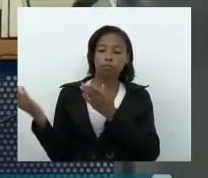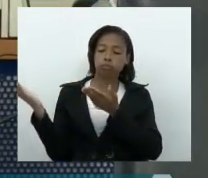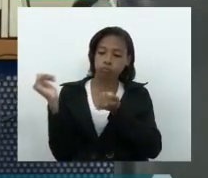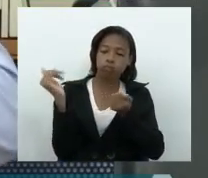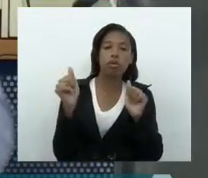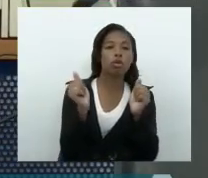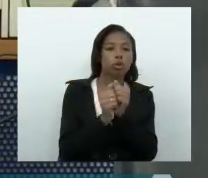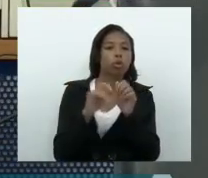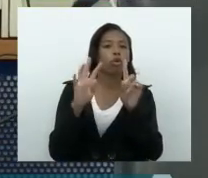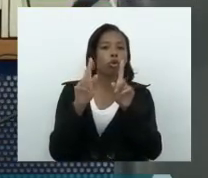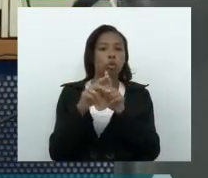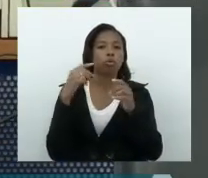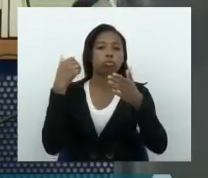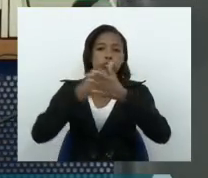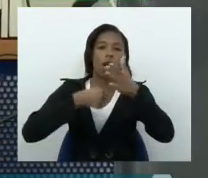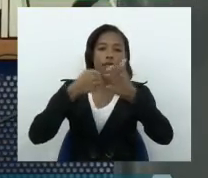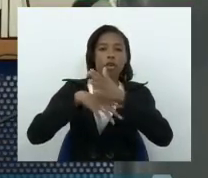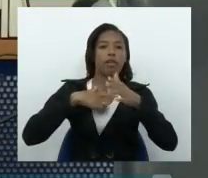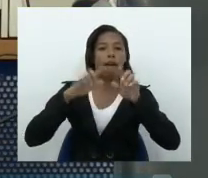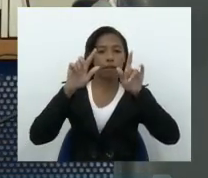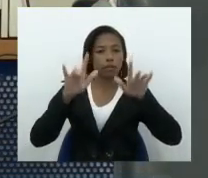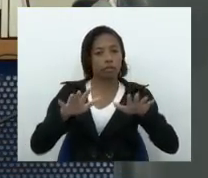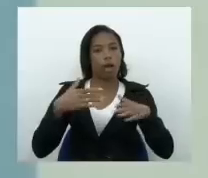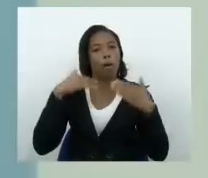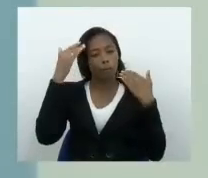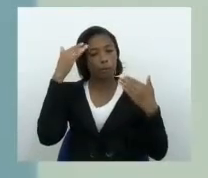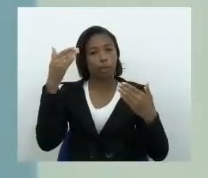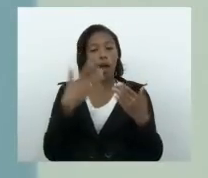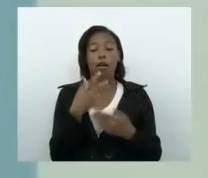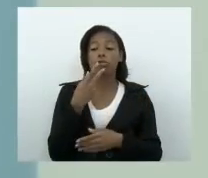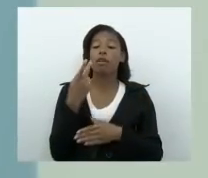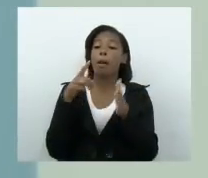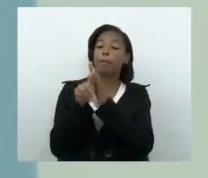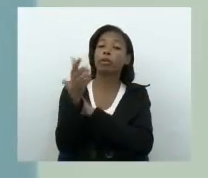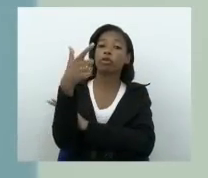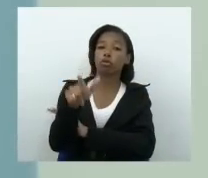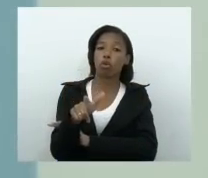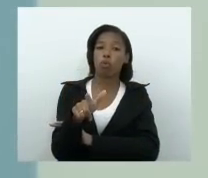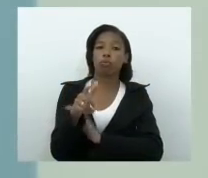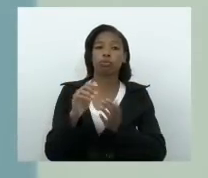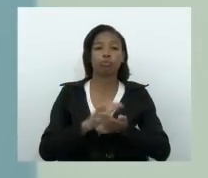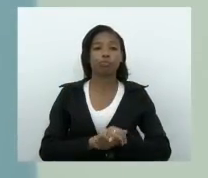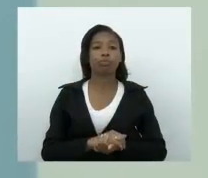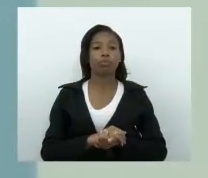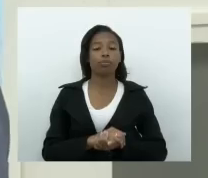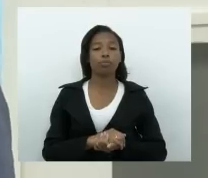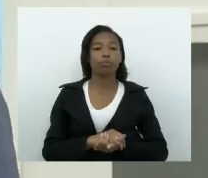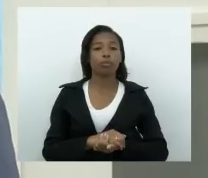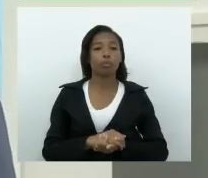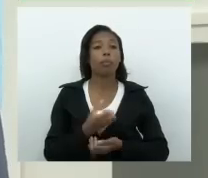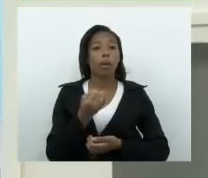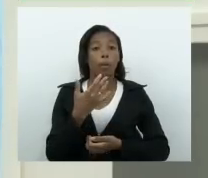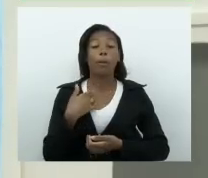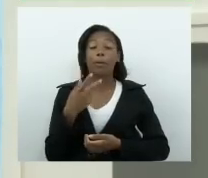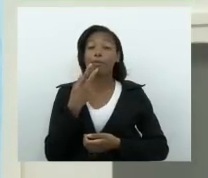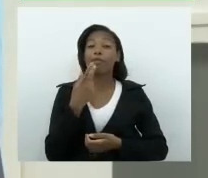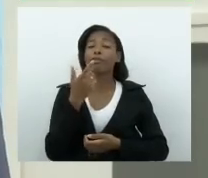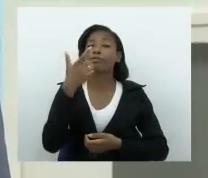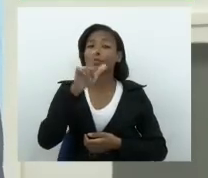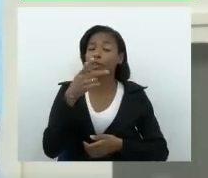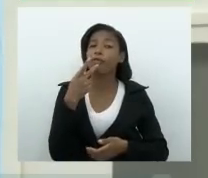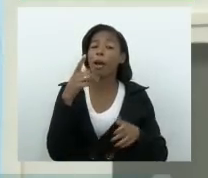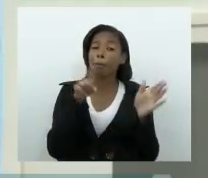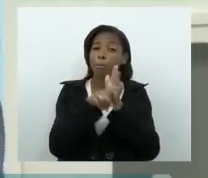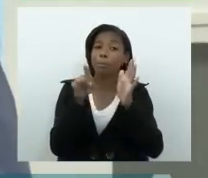grandes desafios da nossa cidade. Obrigado, candidato. Eurico Cruz, 30 segundos para a sua réplica, por favor. Bom, eu vou insistir novamente